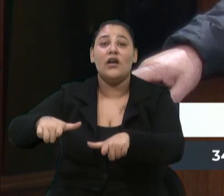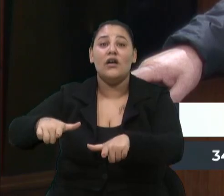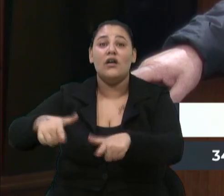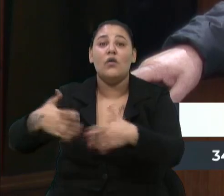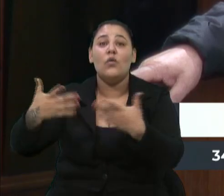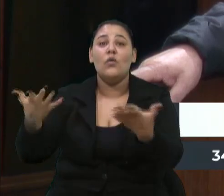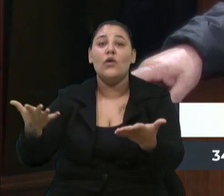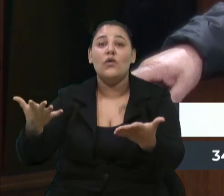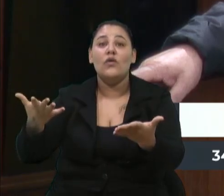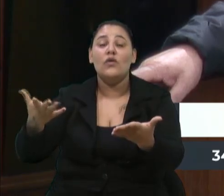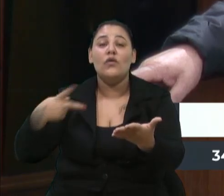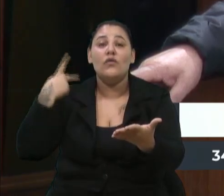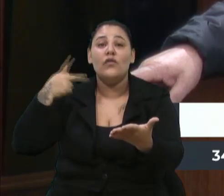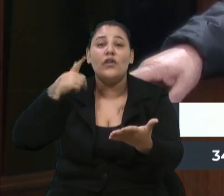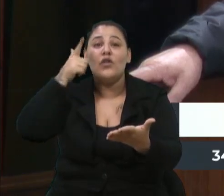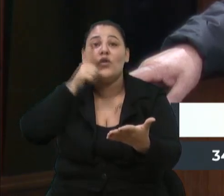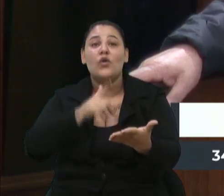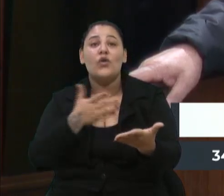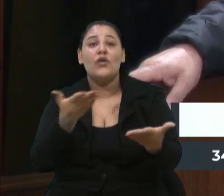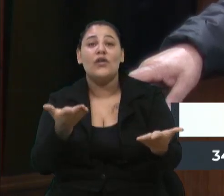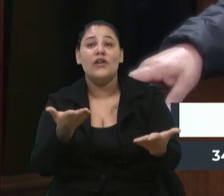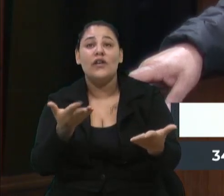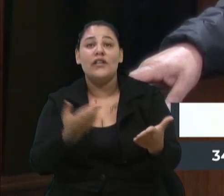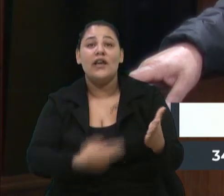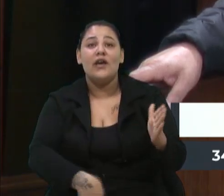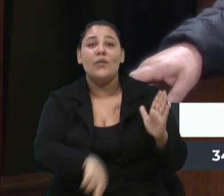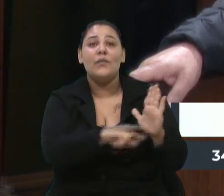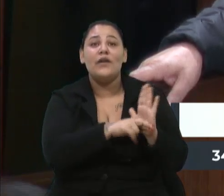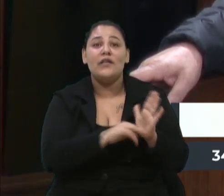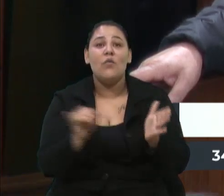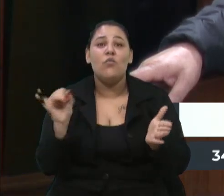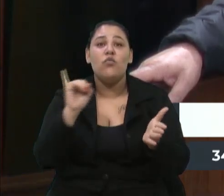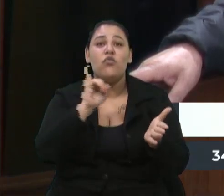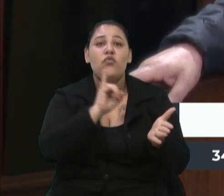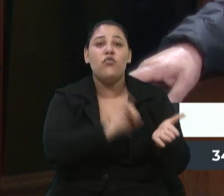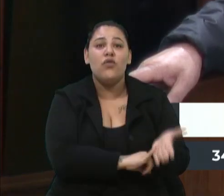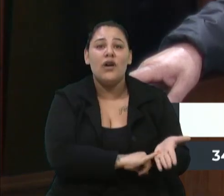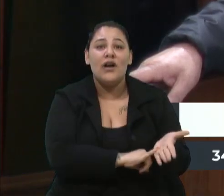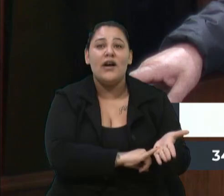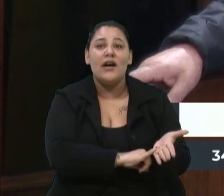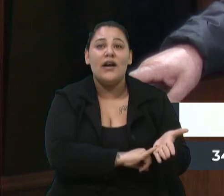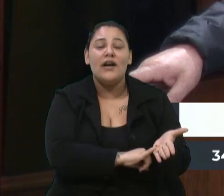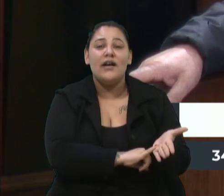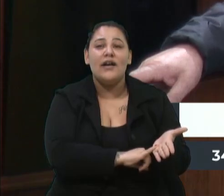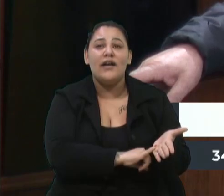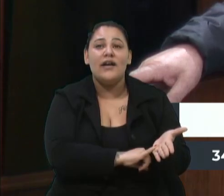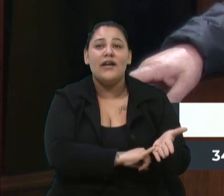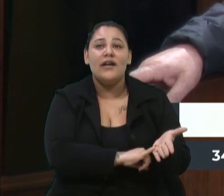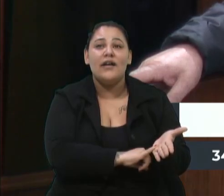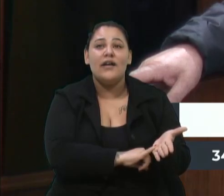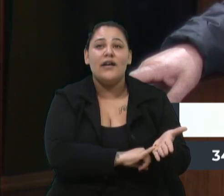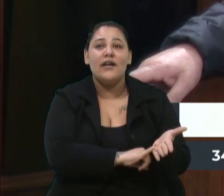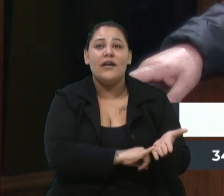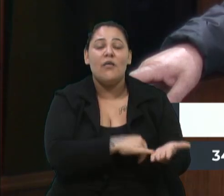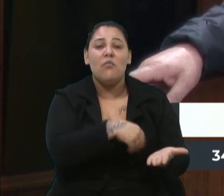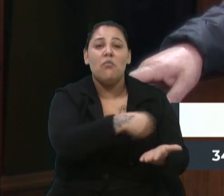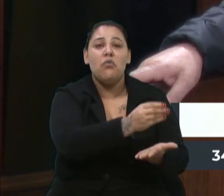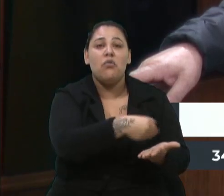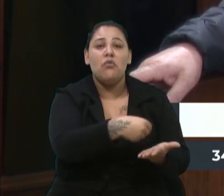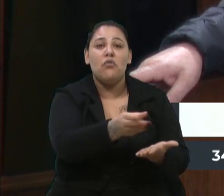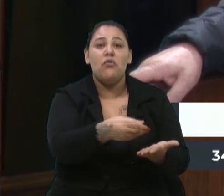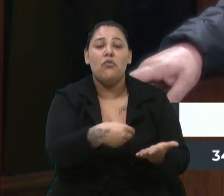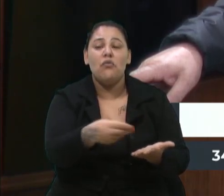vereador Lucas? Esse dinheiro da reposição da inflação vai parar lá no mercado. Esse dinheiro